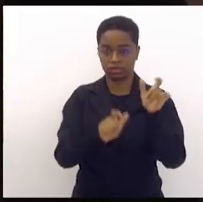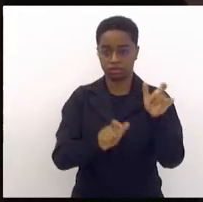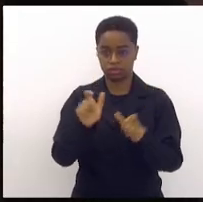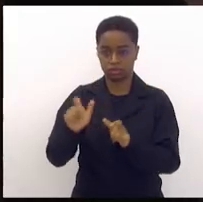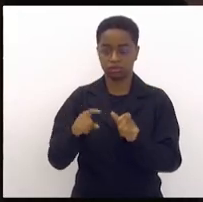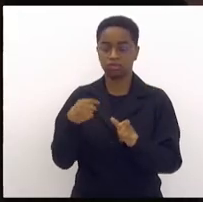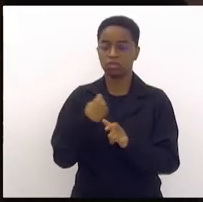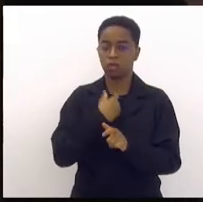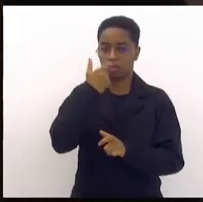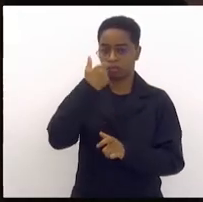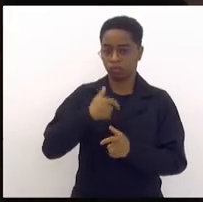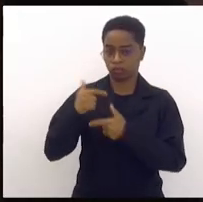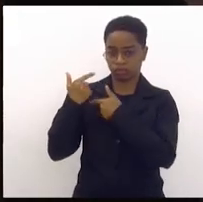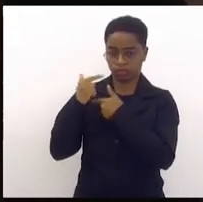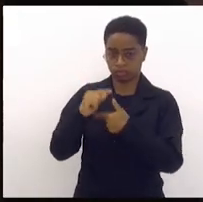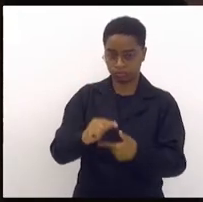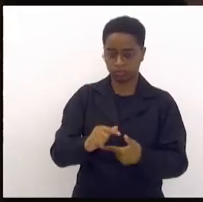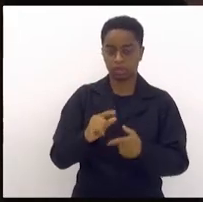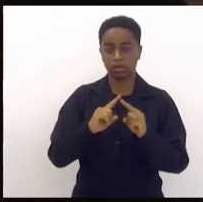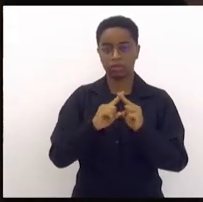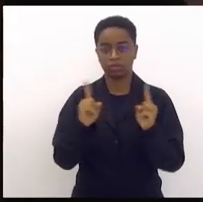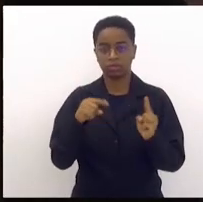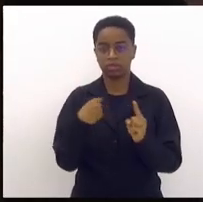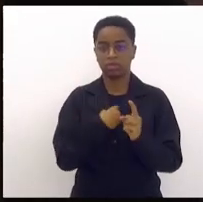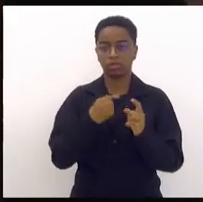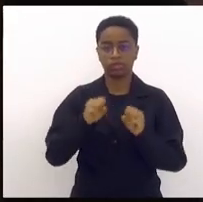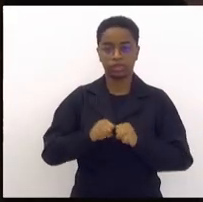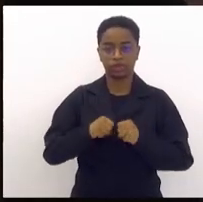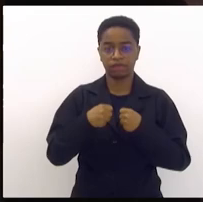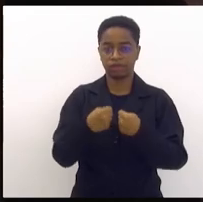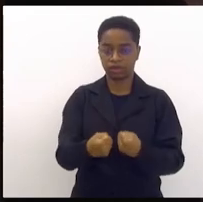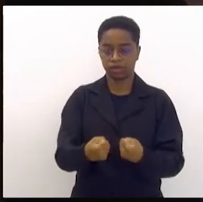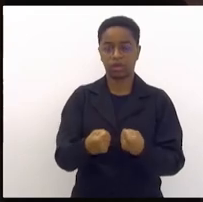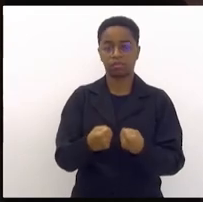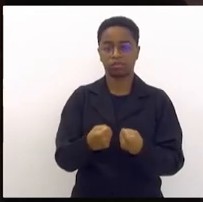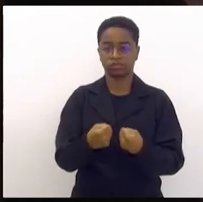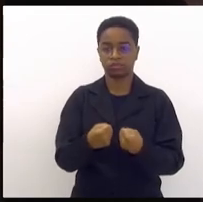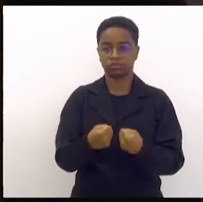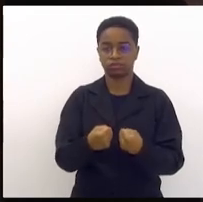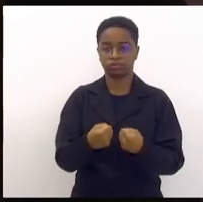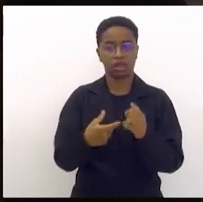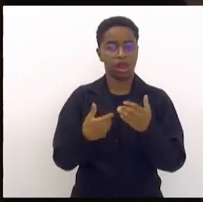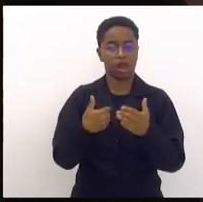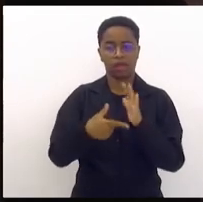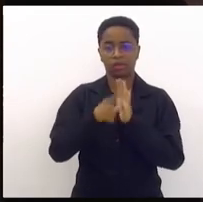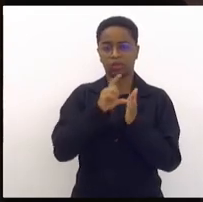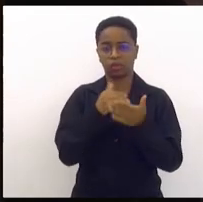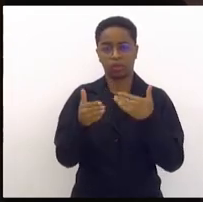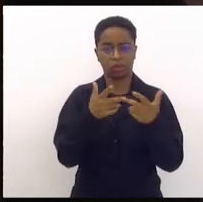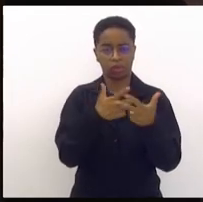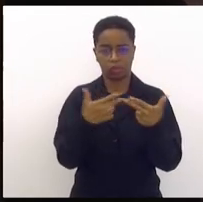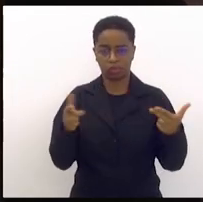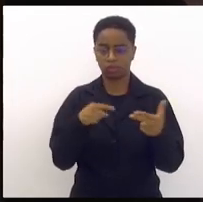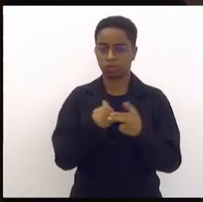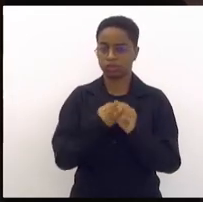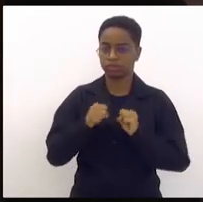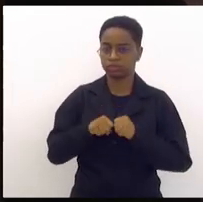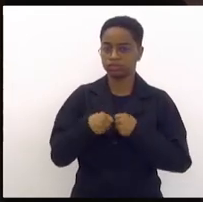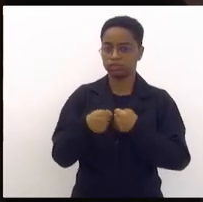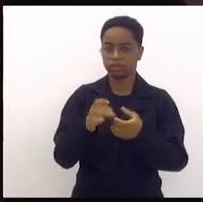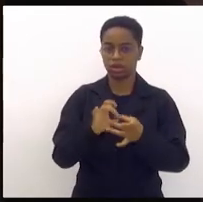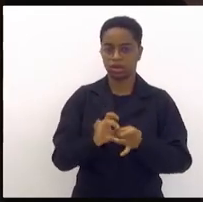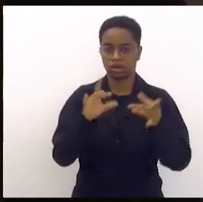somos conservadores, mas defendemos, antes de qualquer seara, a liberdade do